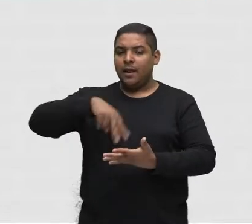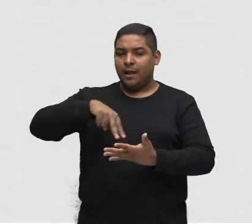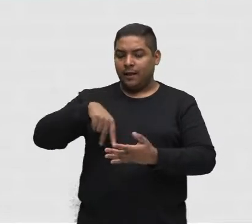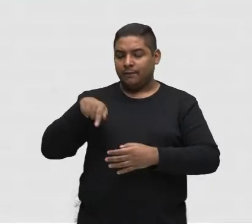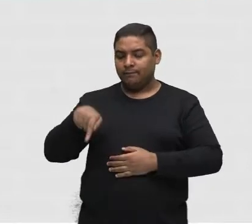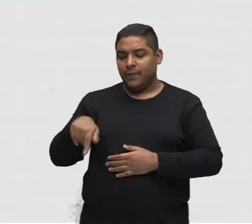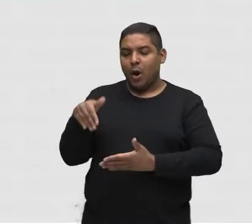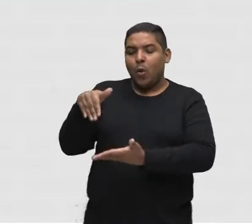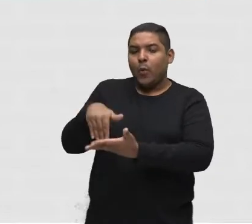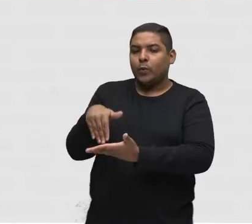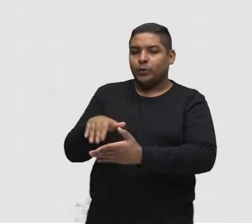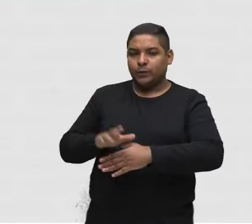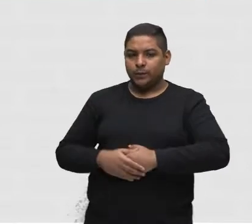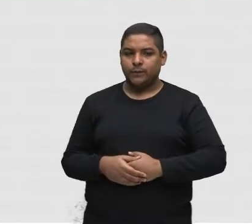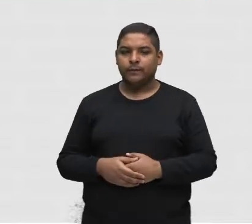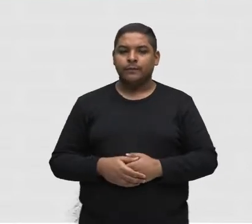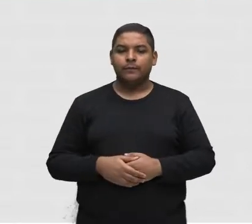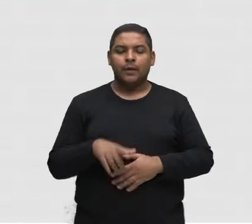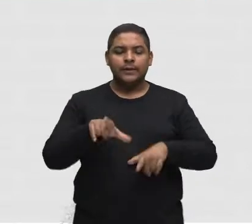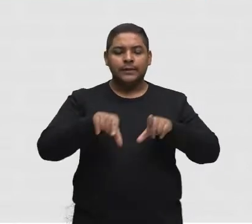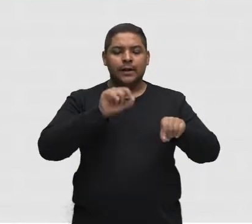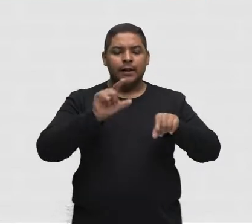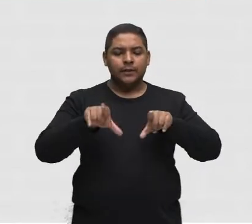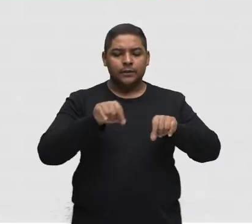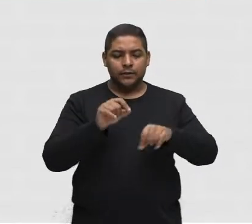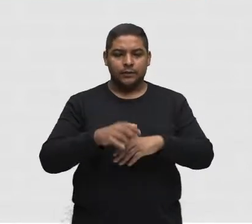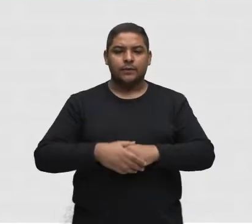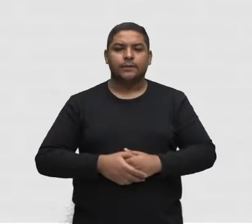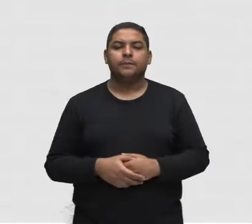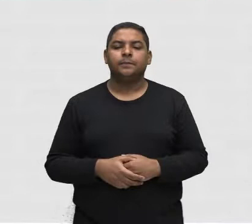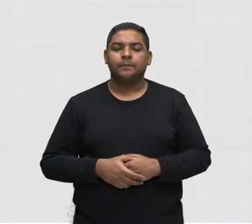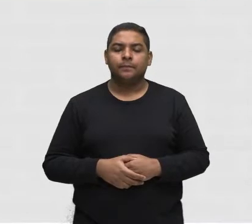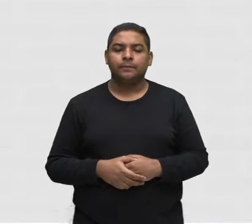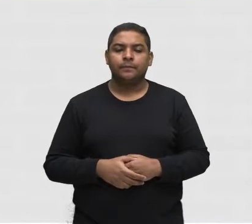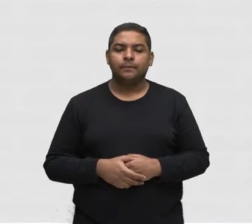ficha. Então, ela deixou por último. Ela vai selecionando as fichas.